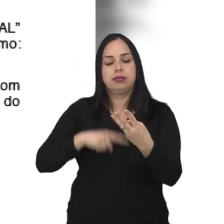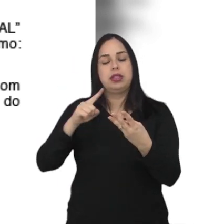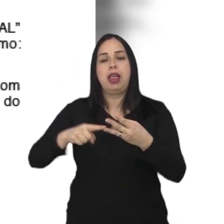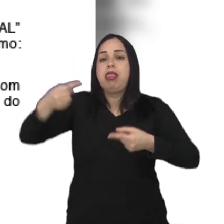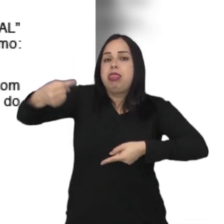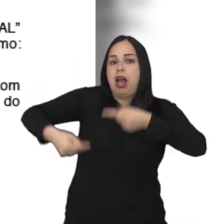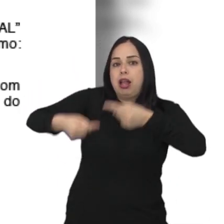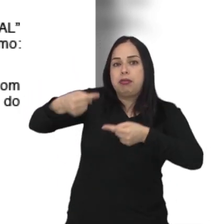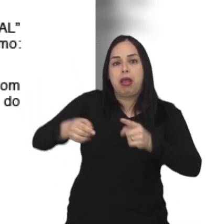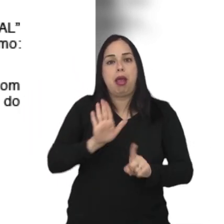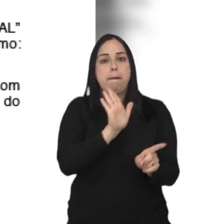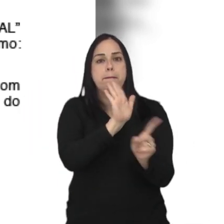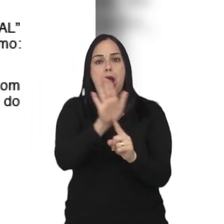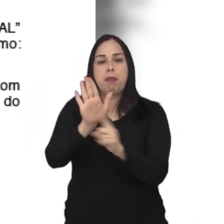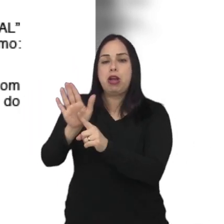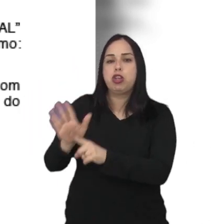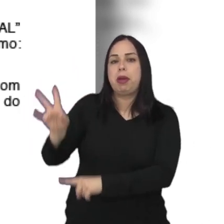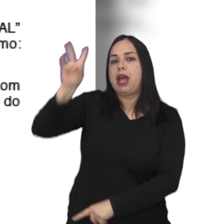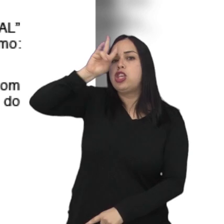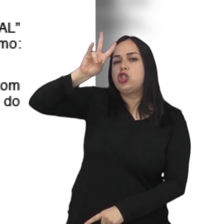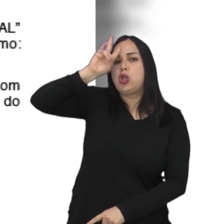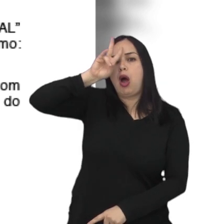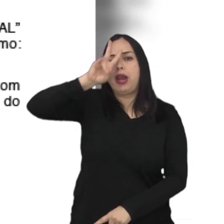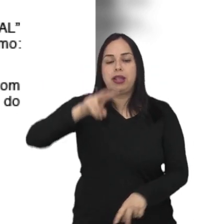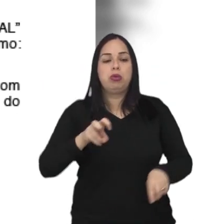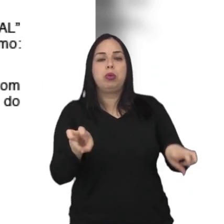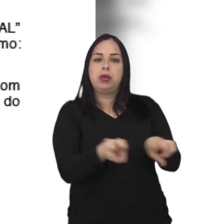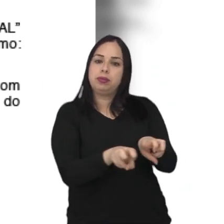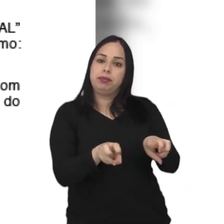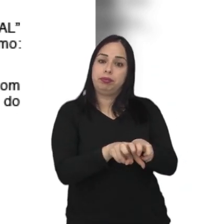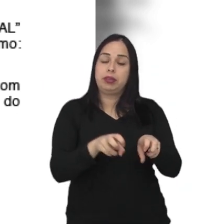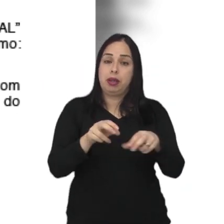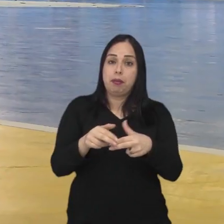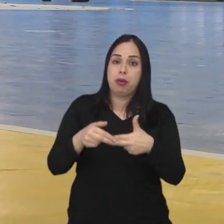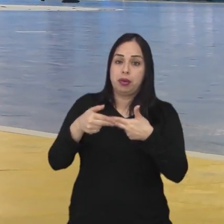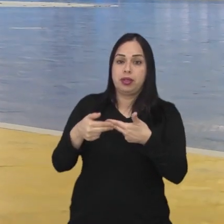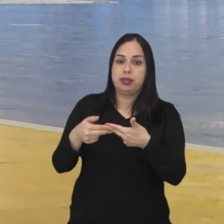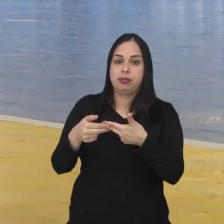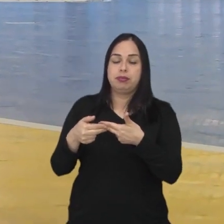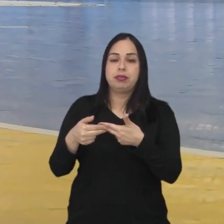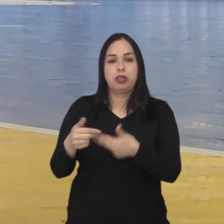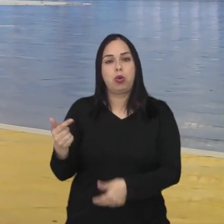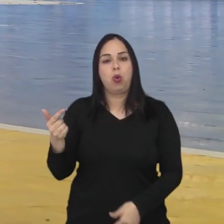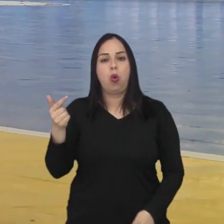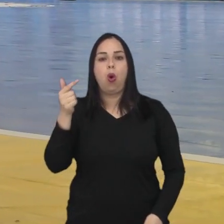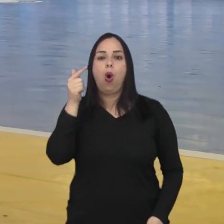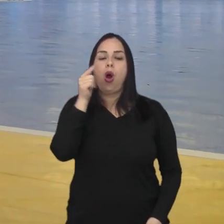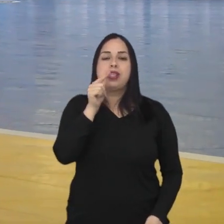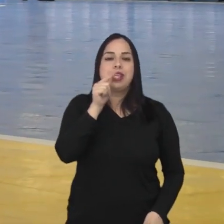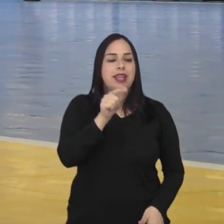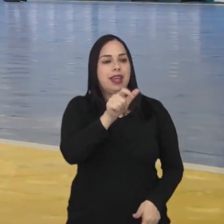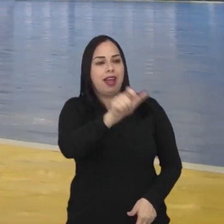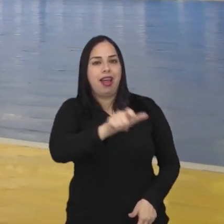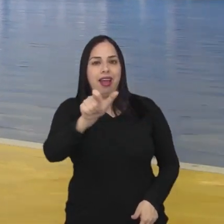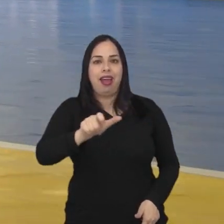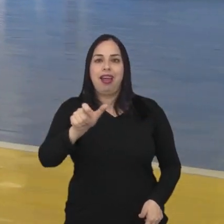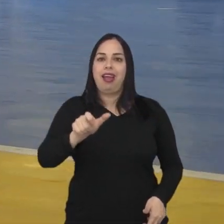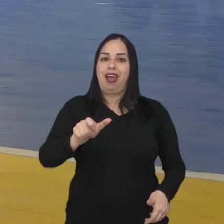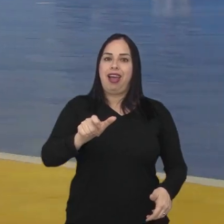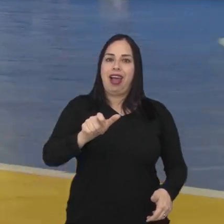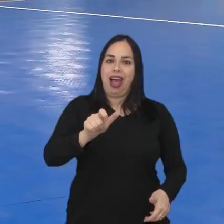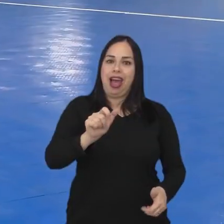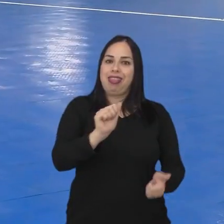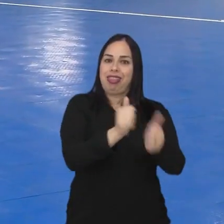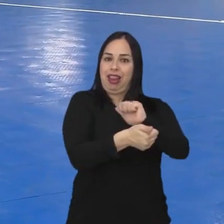seminários, debates e exposições sobre a história da modalidade. Dessa forma, conseguir, além de formar